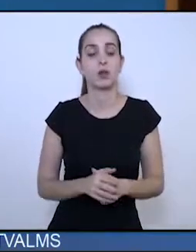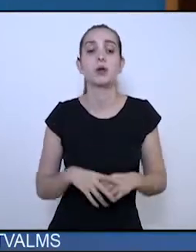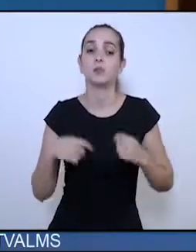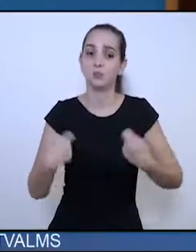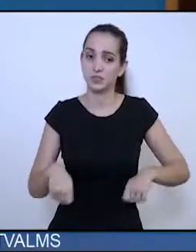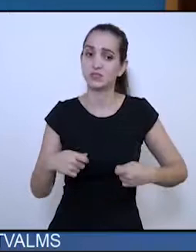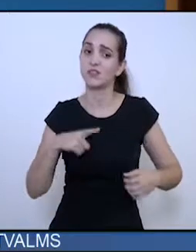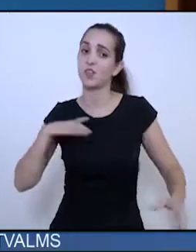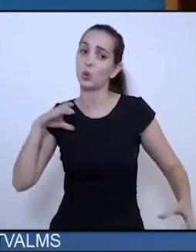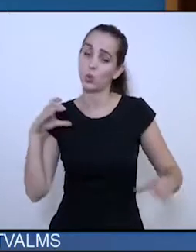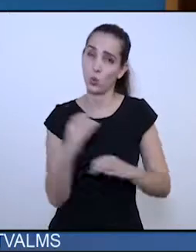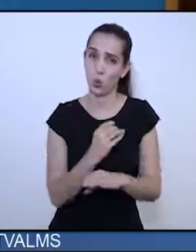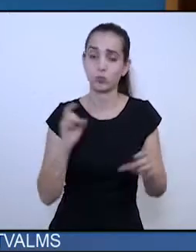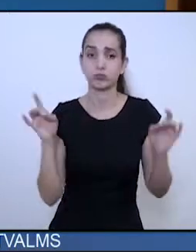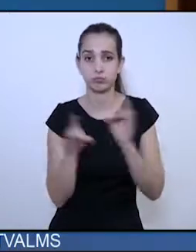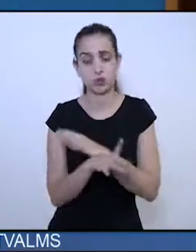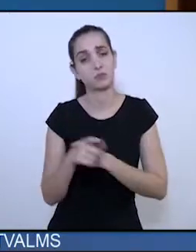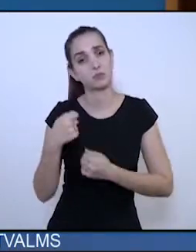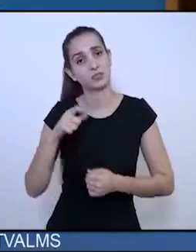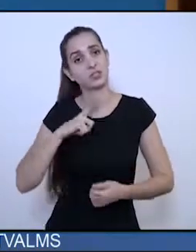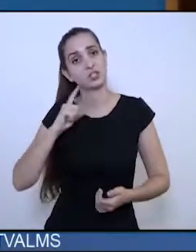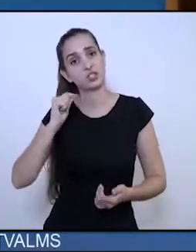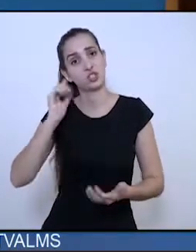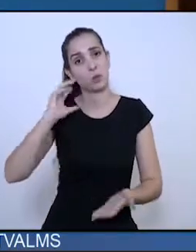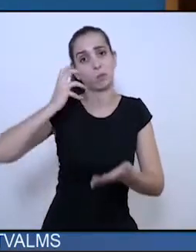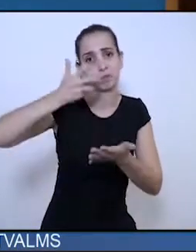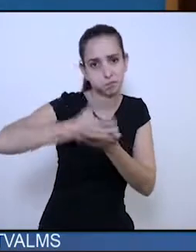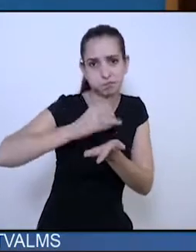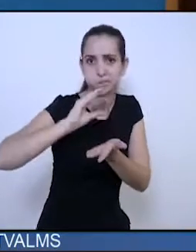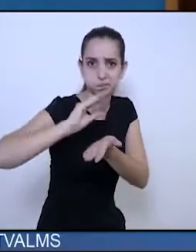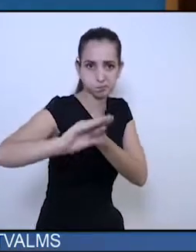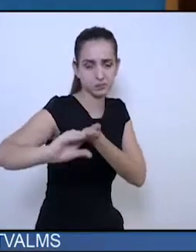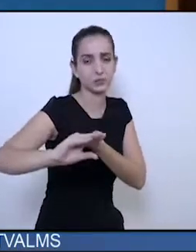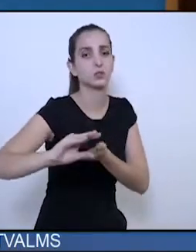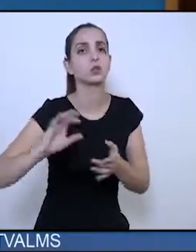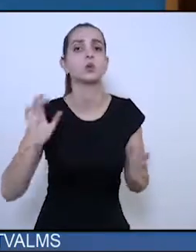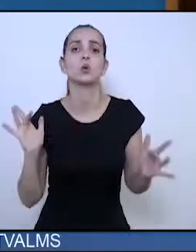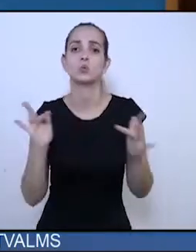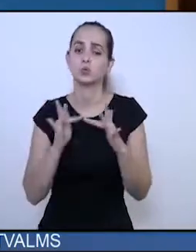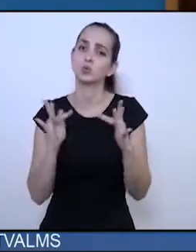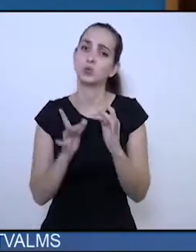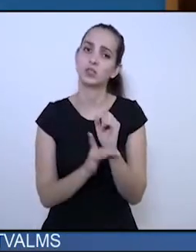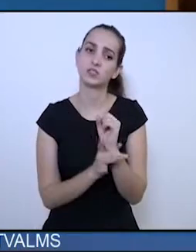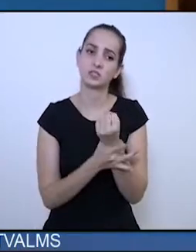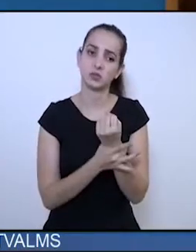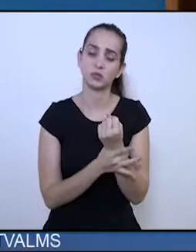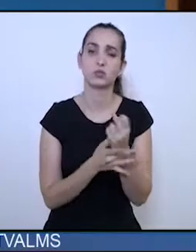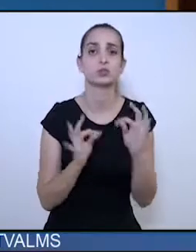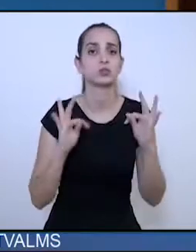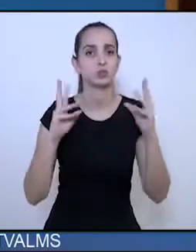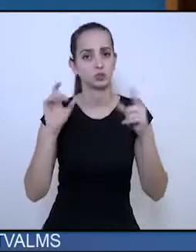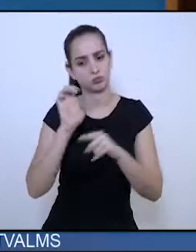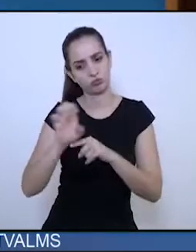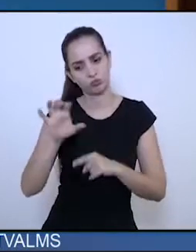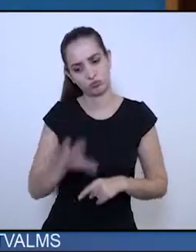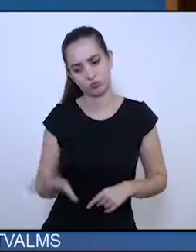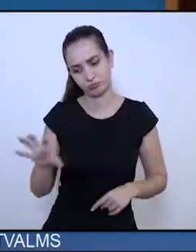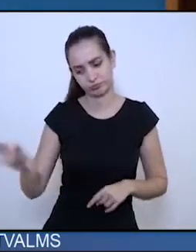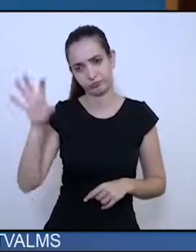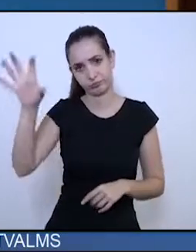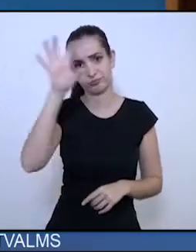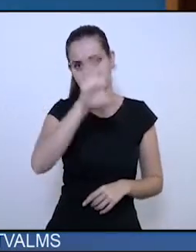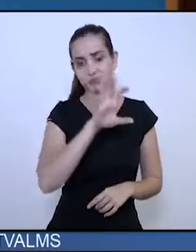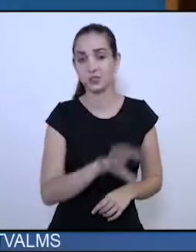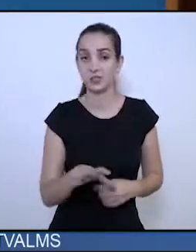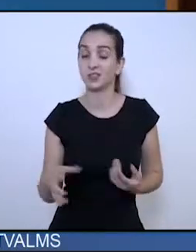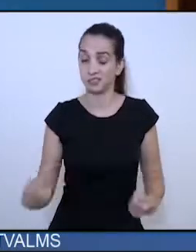conclusão dele, se não ter investimento, se não ter conexão com a segurança orgânica dos estados, ele corre